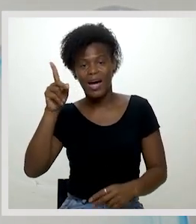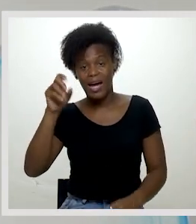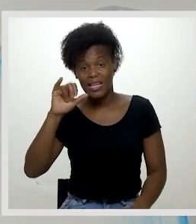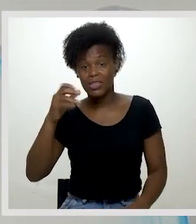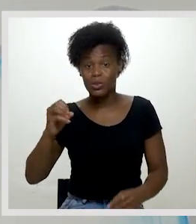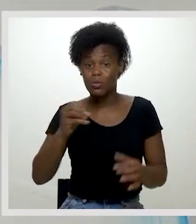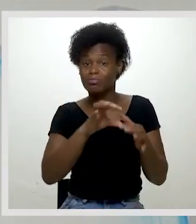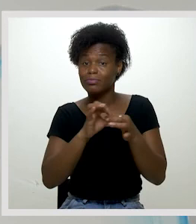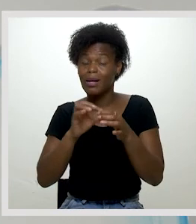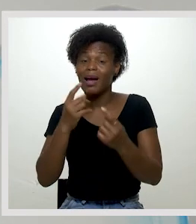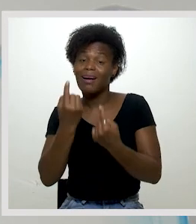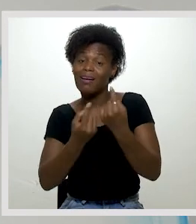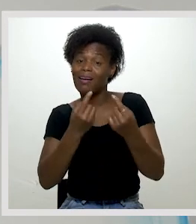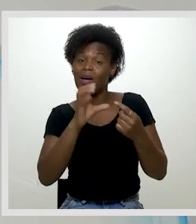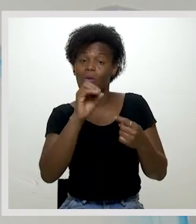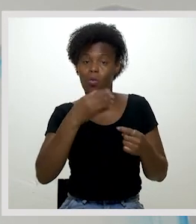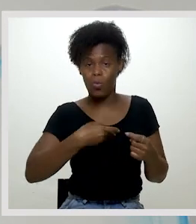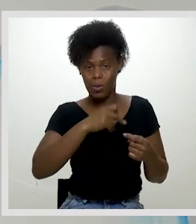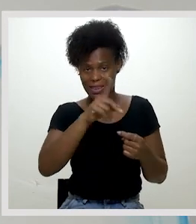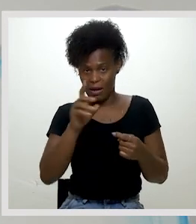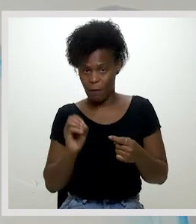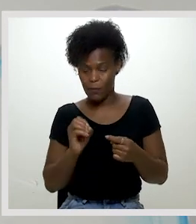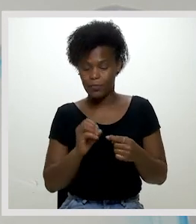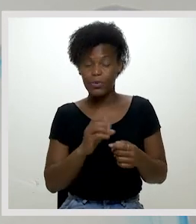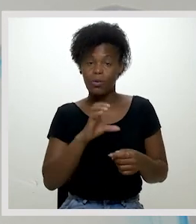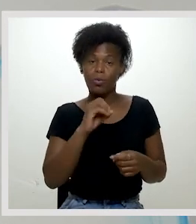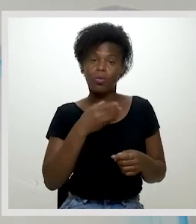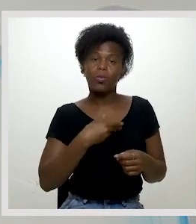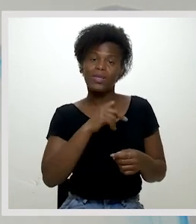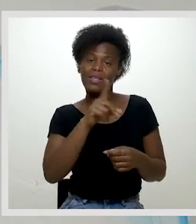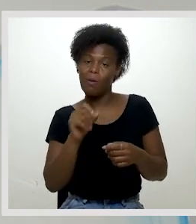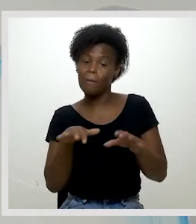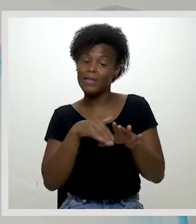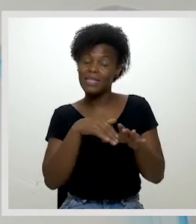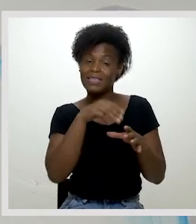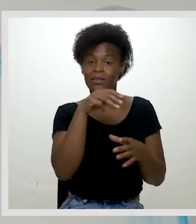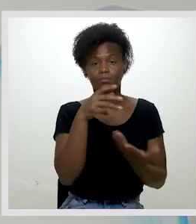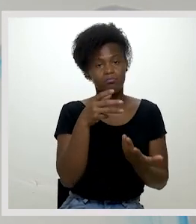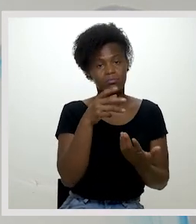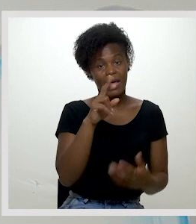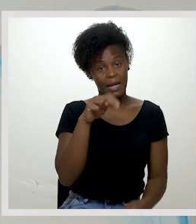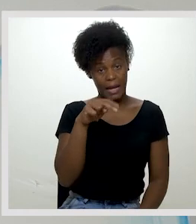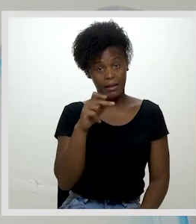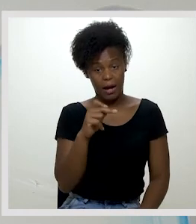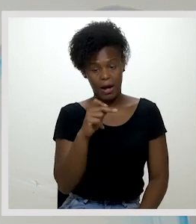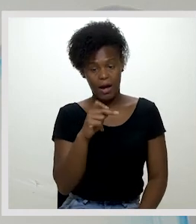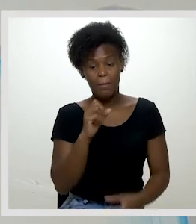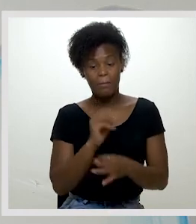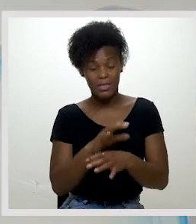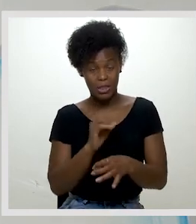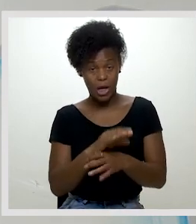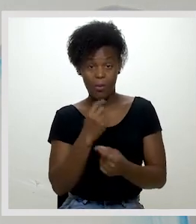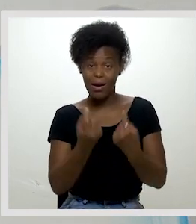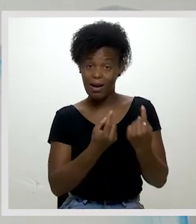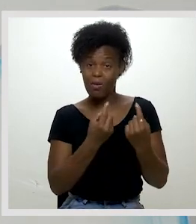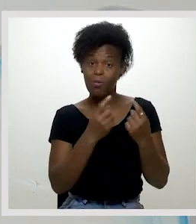codão. Ou seja, a codão que pertence ao RNA mensageiro, vocês vão ver ali, tem o quadro, cada codão que está no RNA mensageiro corresponde a